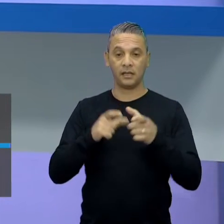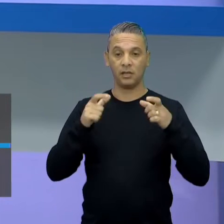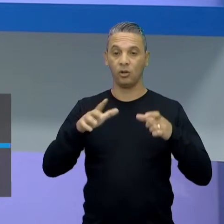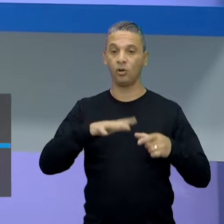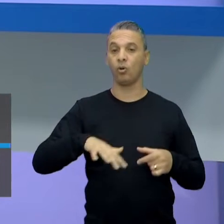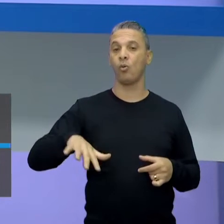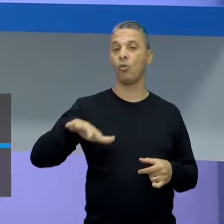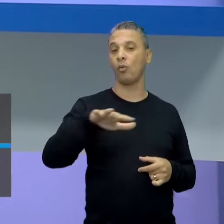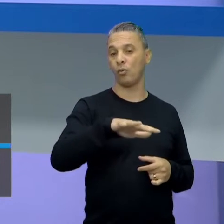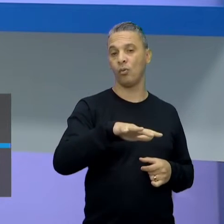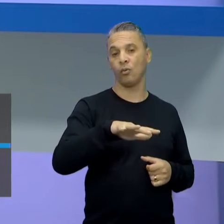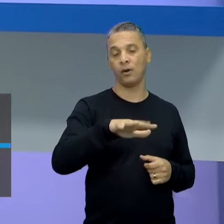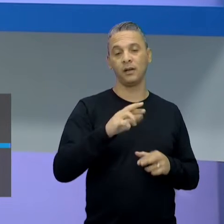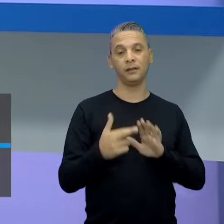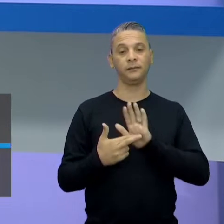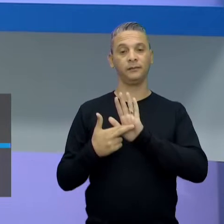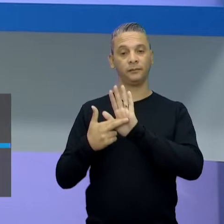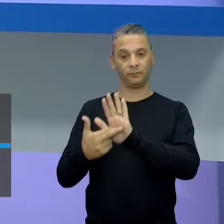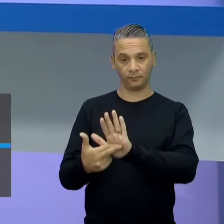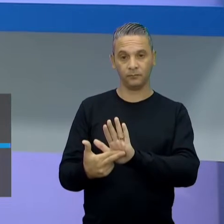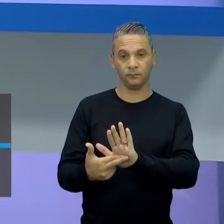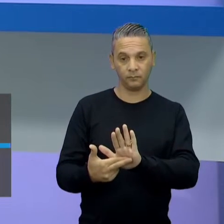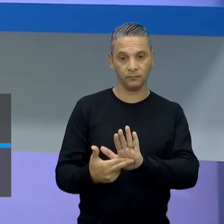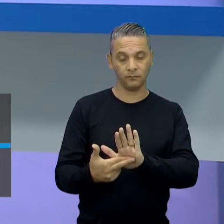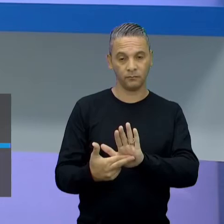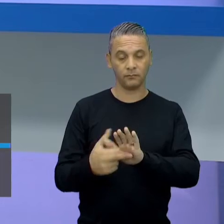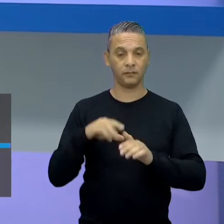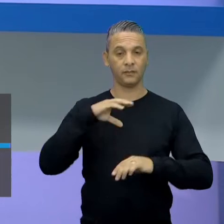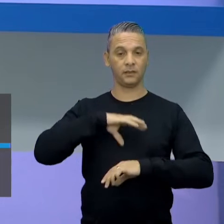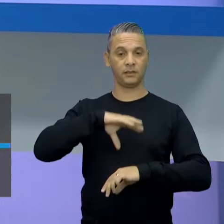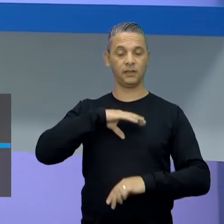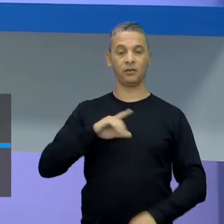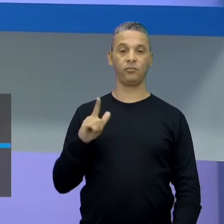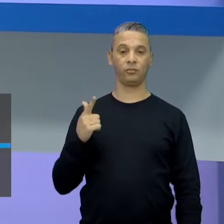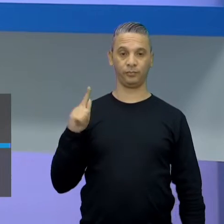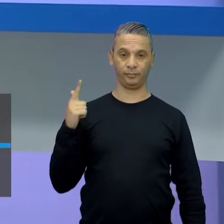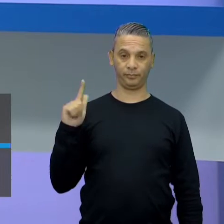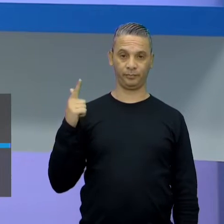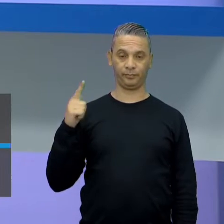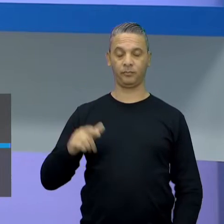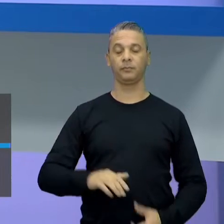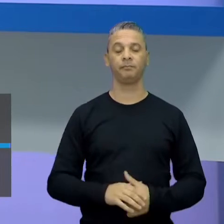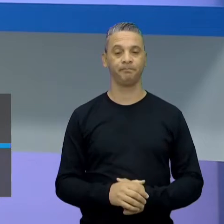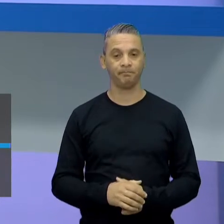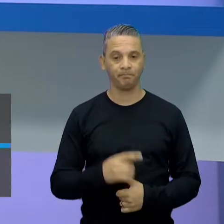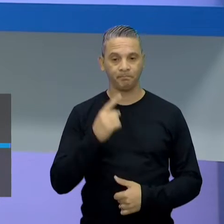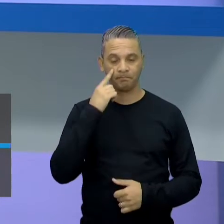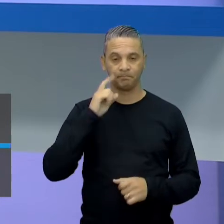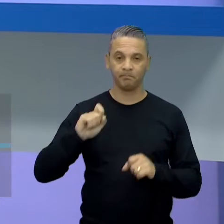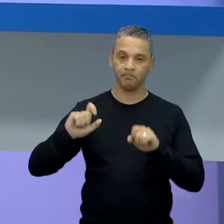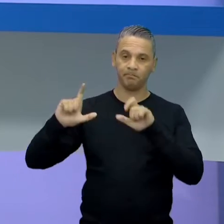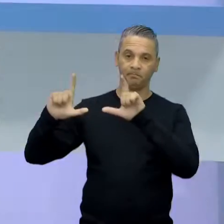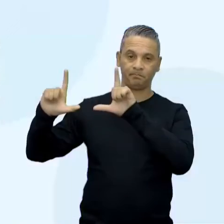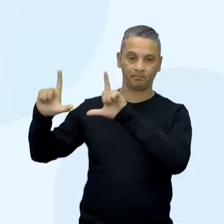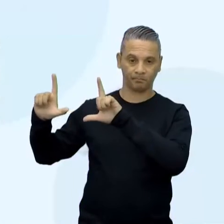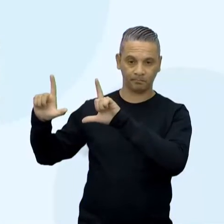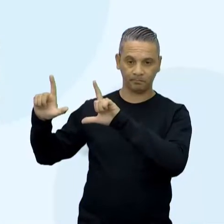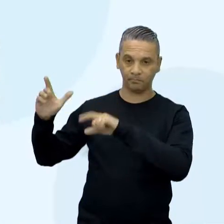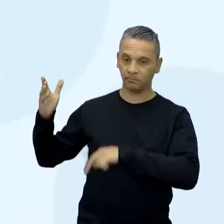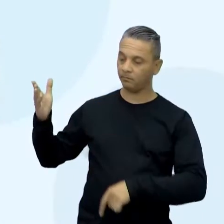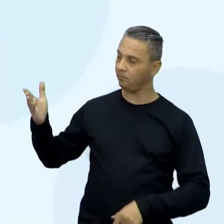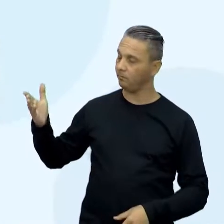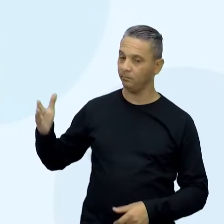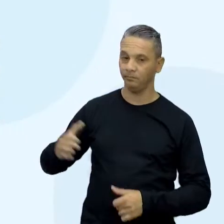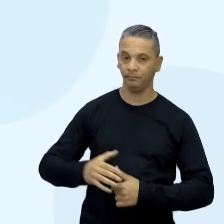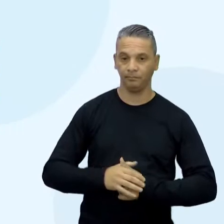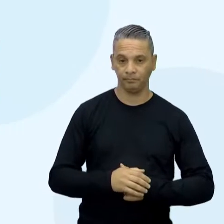que está representado aí na cidade de Guarulhos, tá? Então vamos lá para a nossa tela mais uma vez.